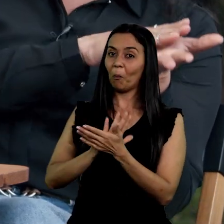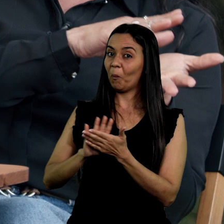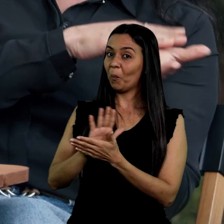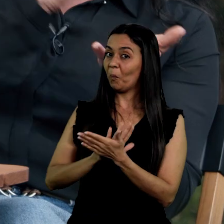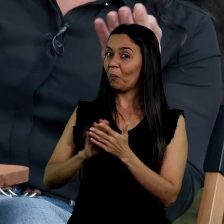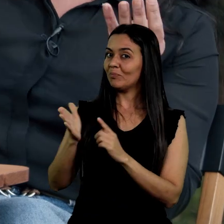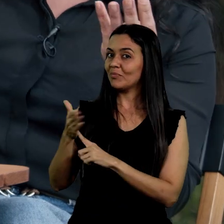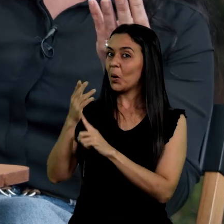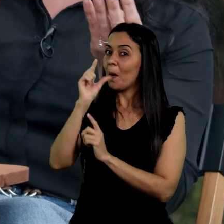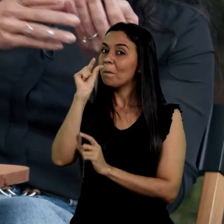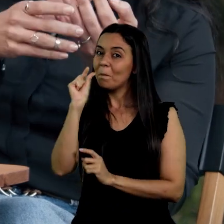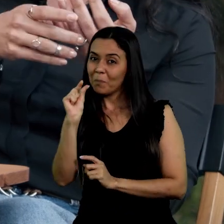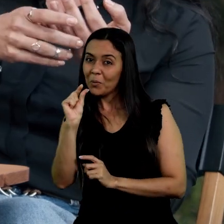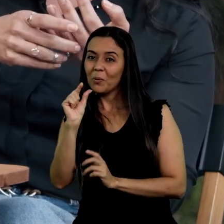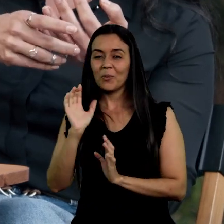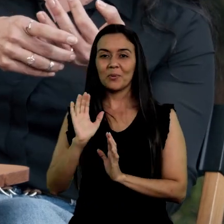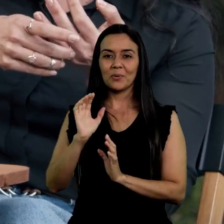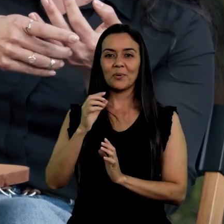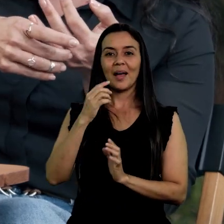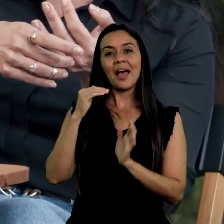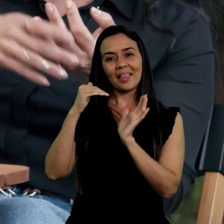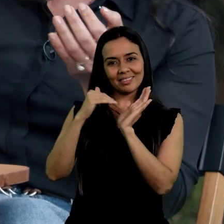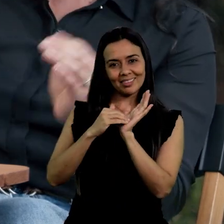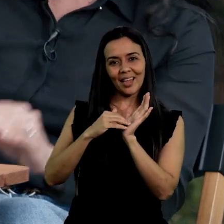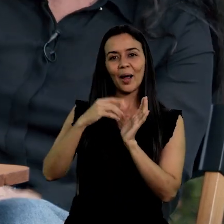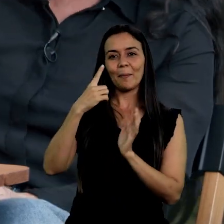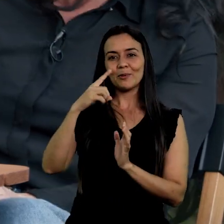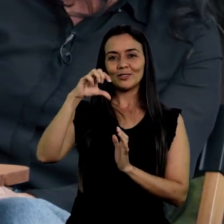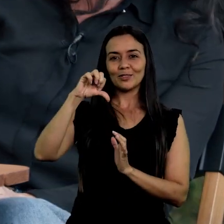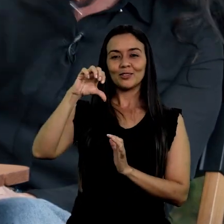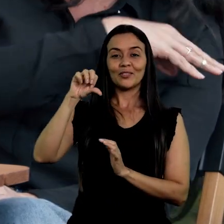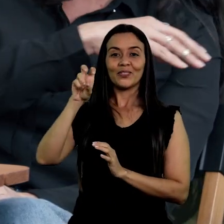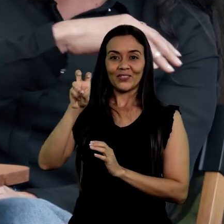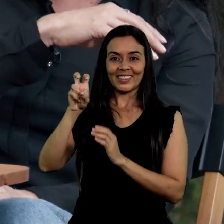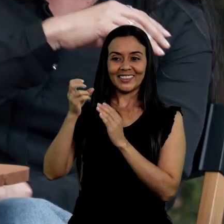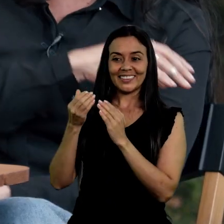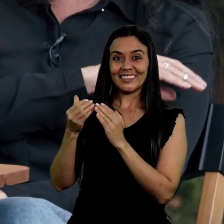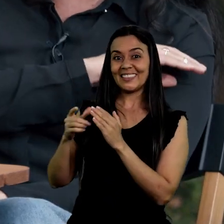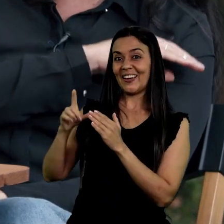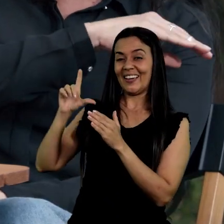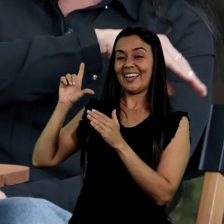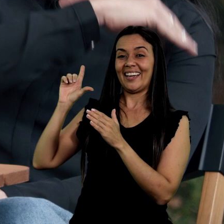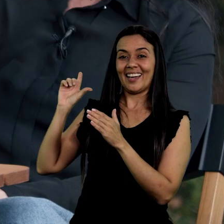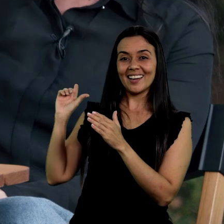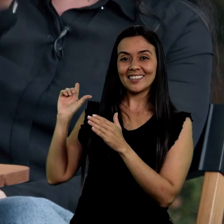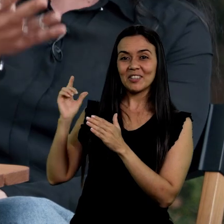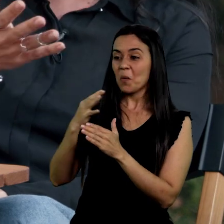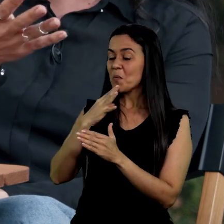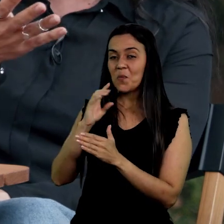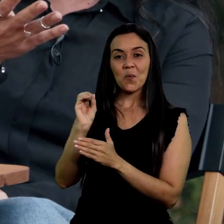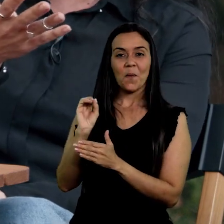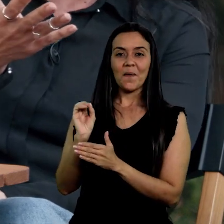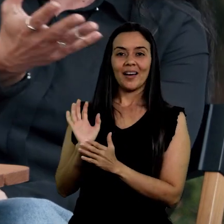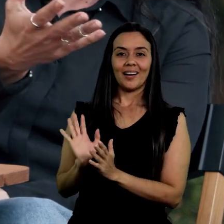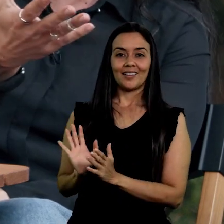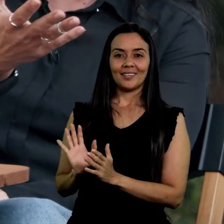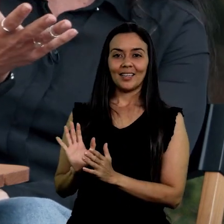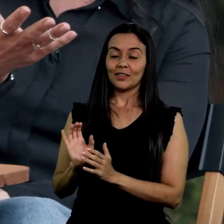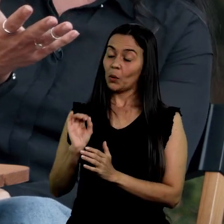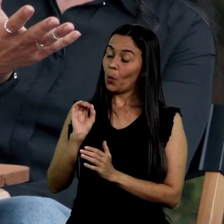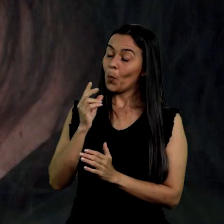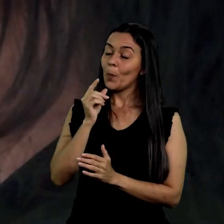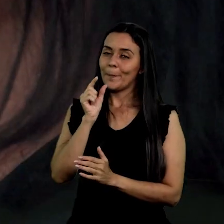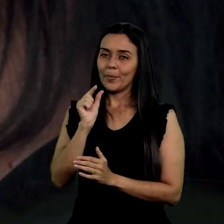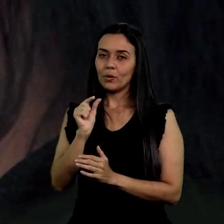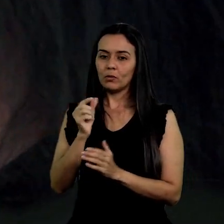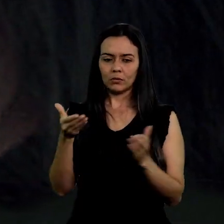os nascidos depois de 1995. Todo mundo que nasceu antes de 95 é imigrante para essa nova era.